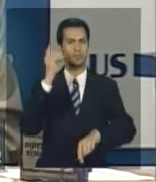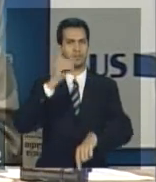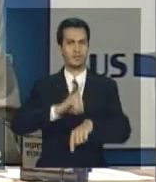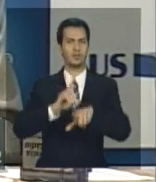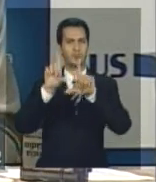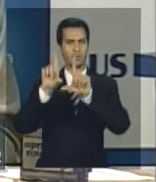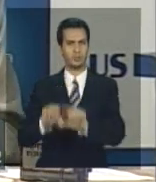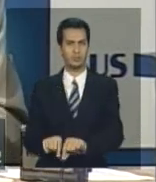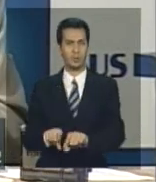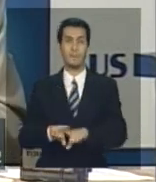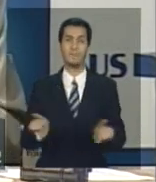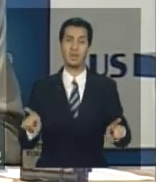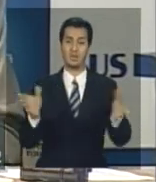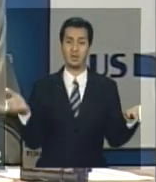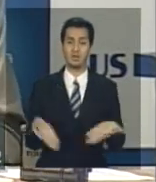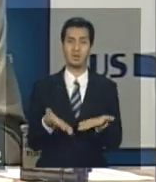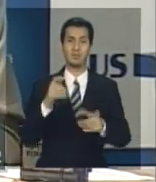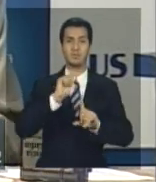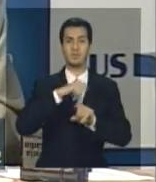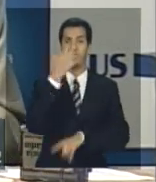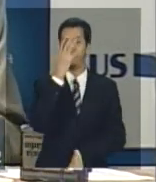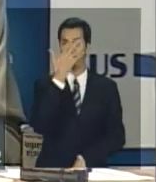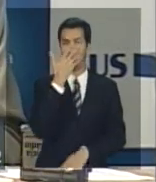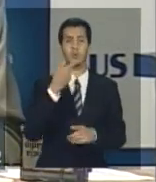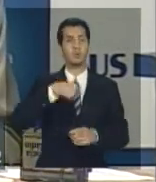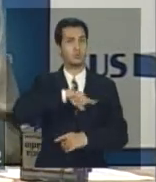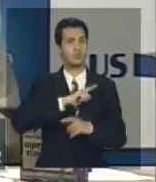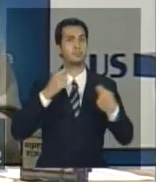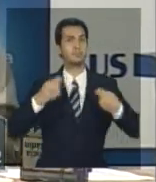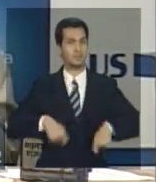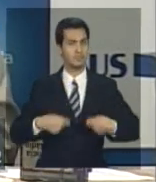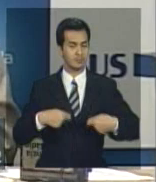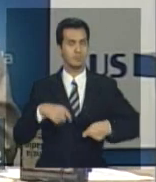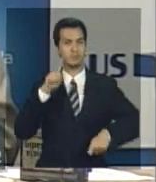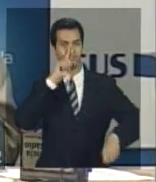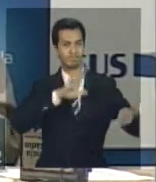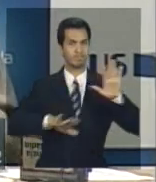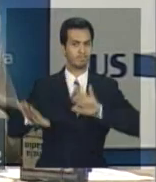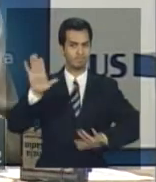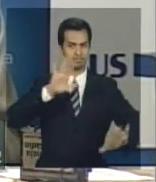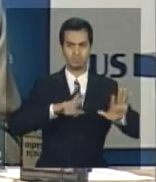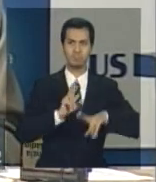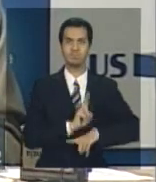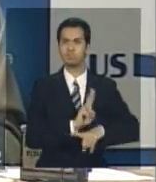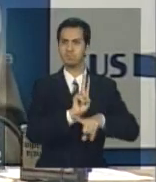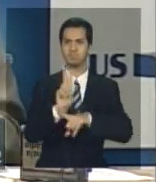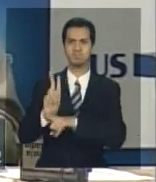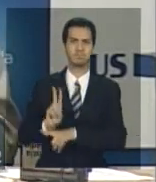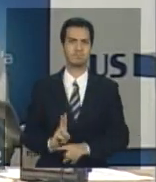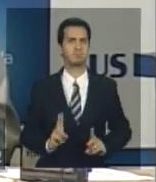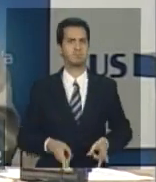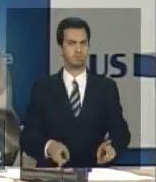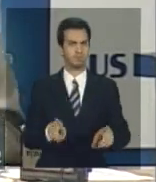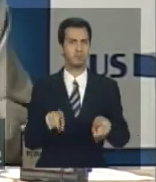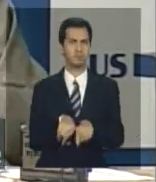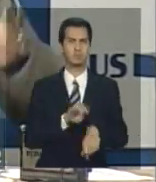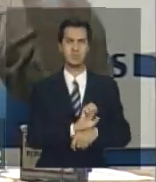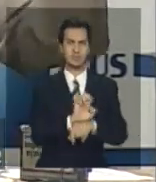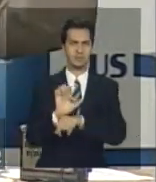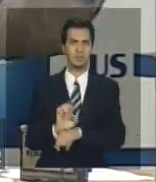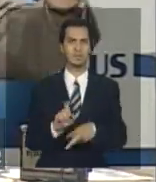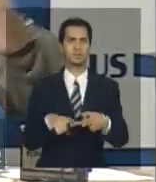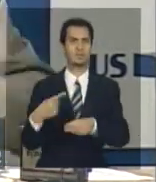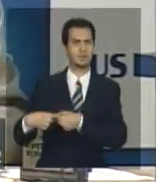de fevereiro, temos que manter o alerta, a mobilização que os municípios estão mantendo, a mobilização que os estados estão mantendo, que o Ministério está